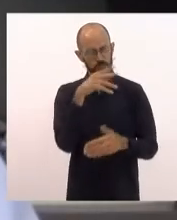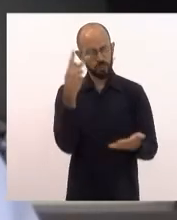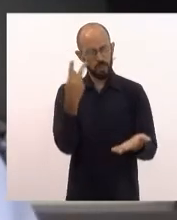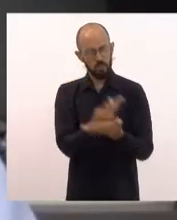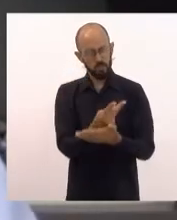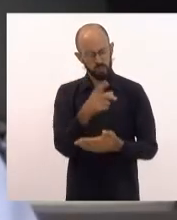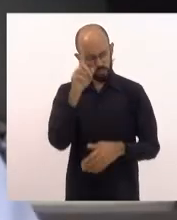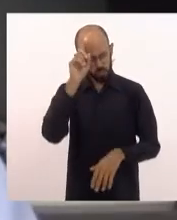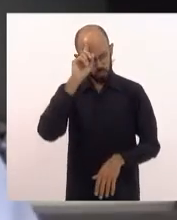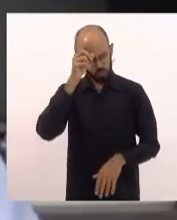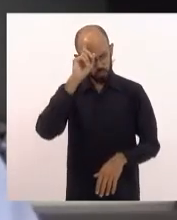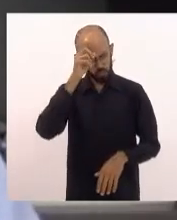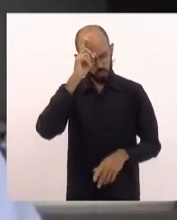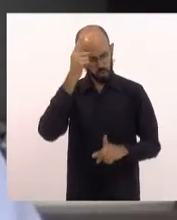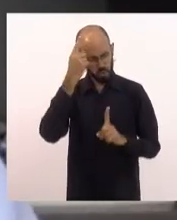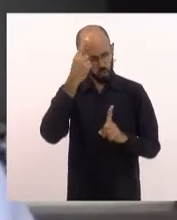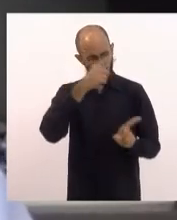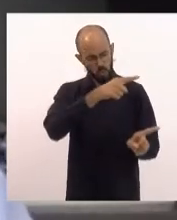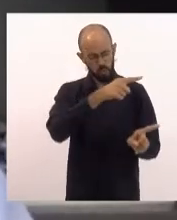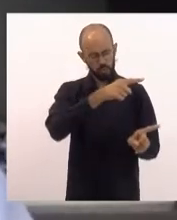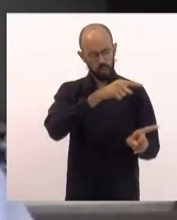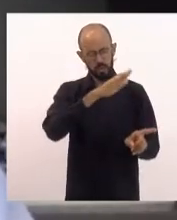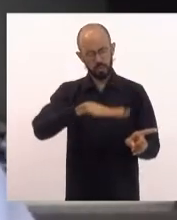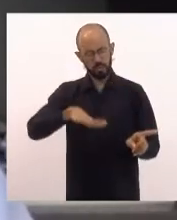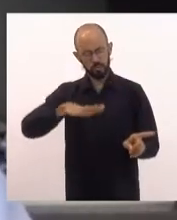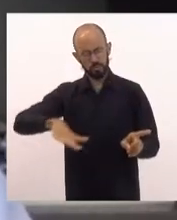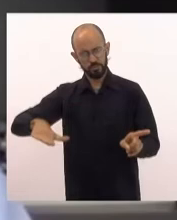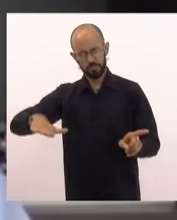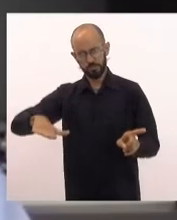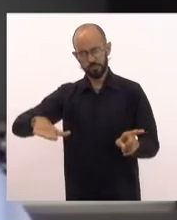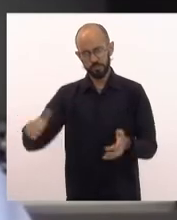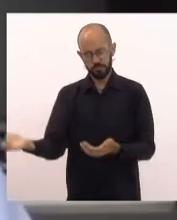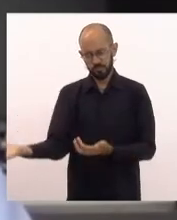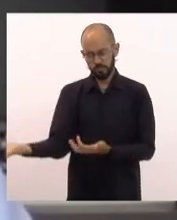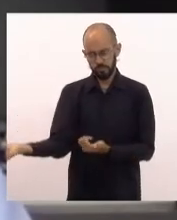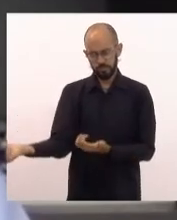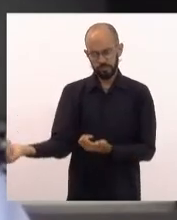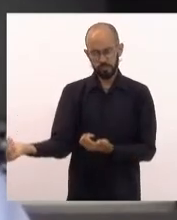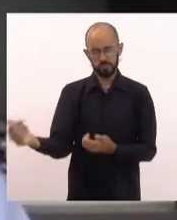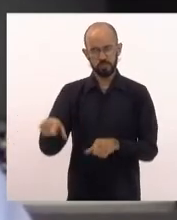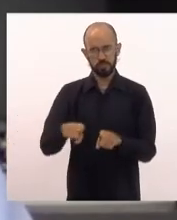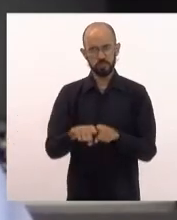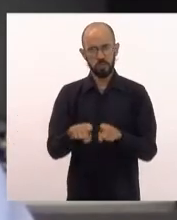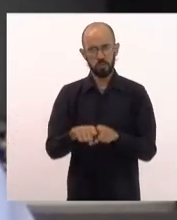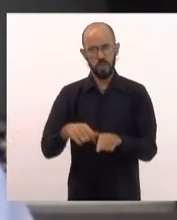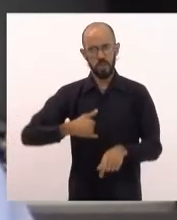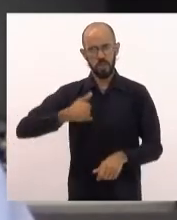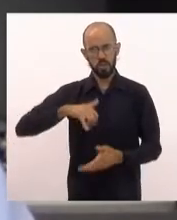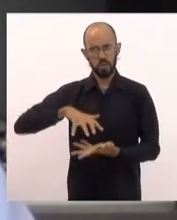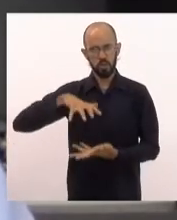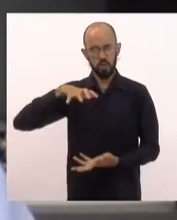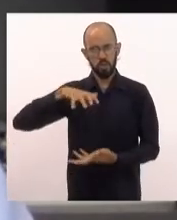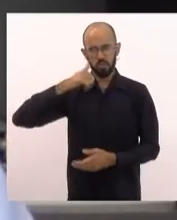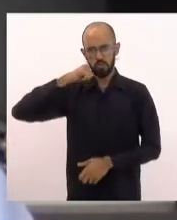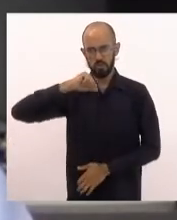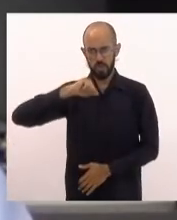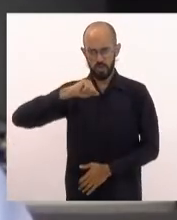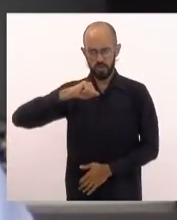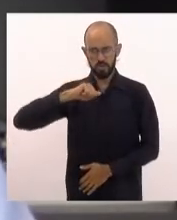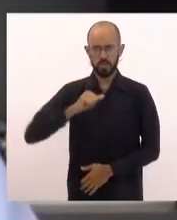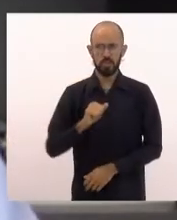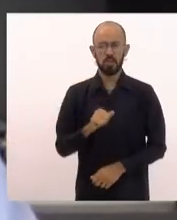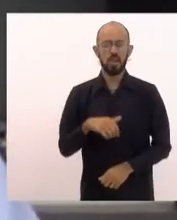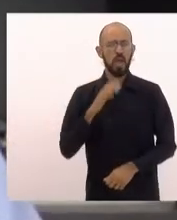os dias contra nossas crianças, contra nossos adolescentes, contra nossos idosos e as mulheres. Eu acho que isso é